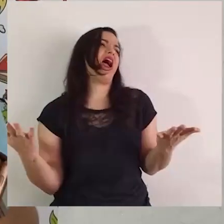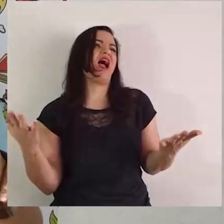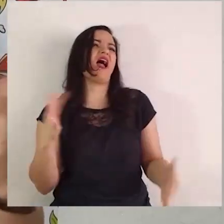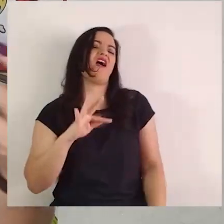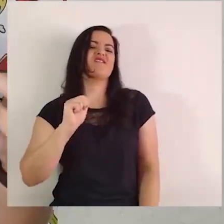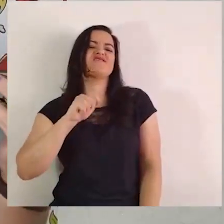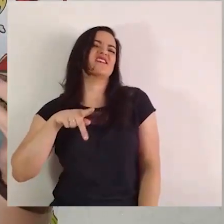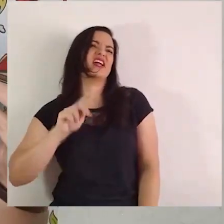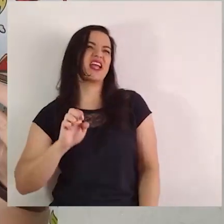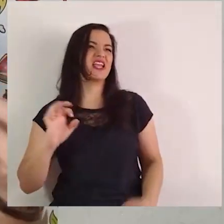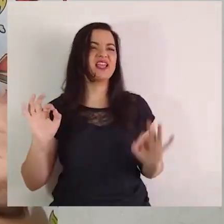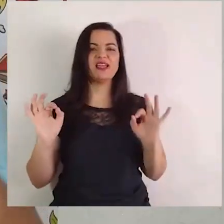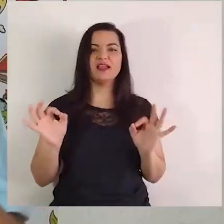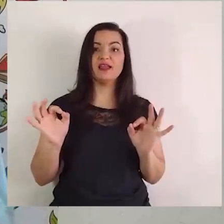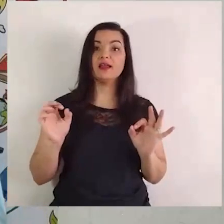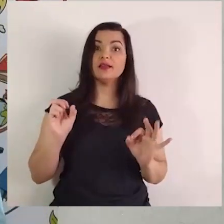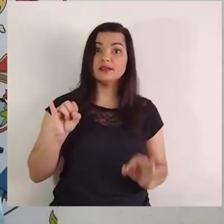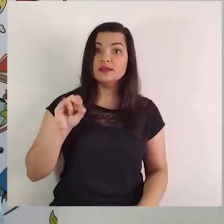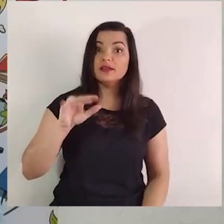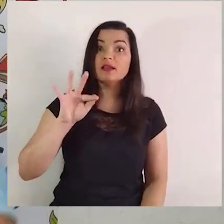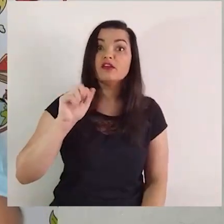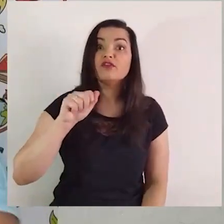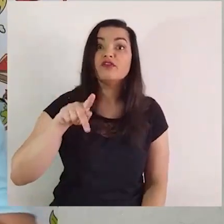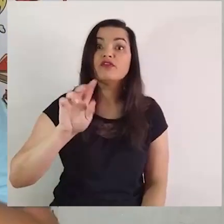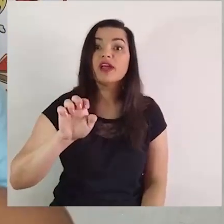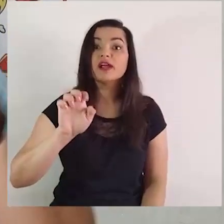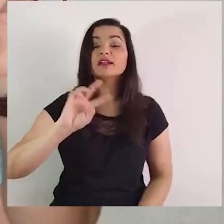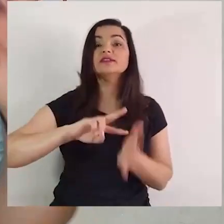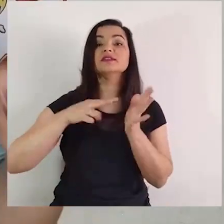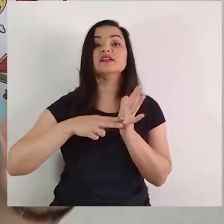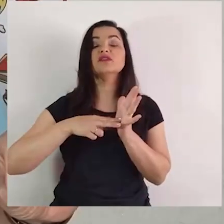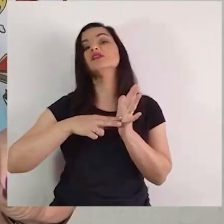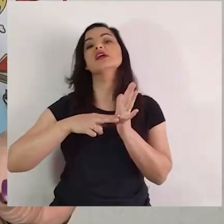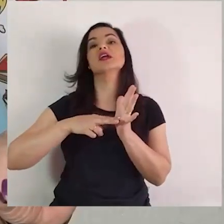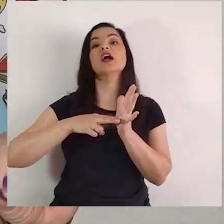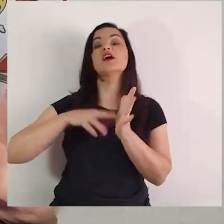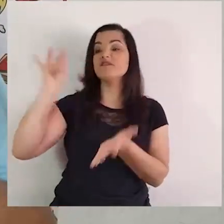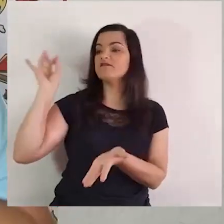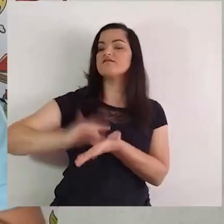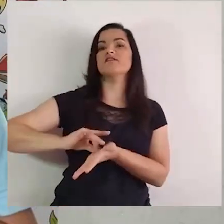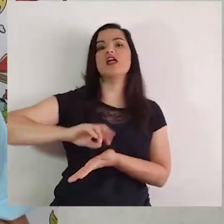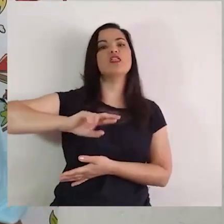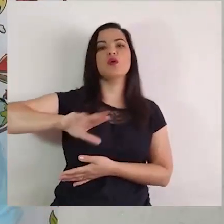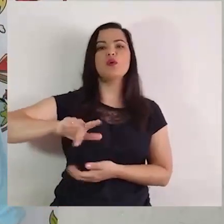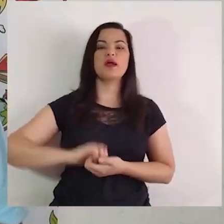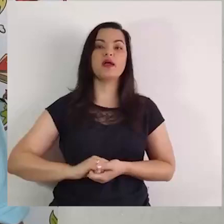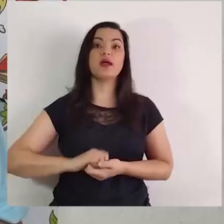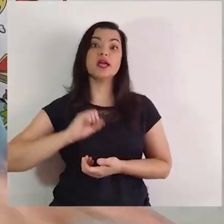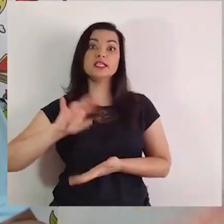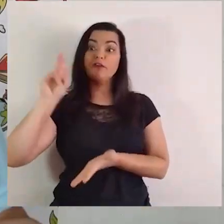Ah, Pro, é fake. Se é fake, não é fato. Se não é